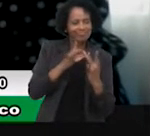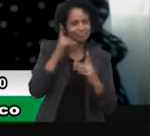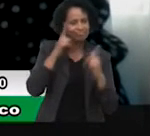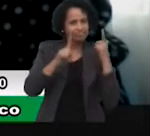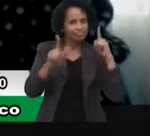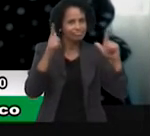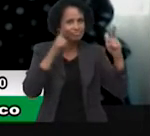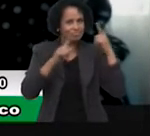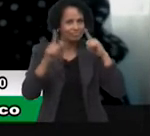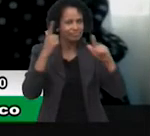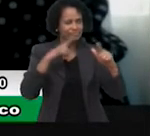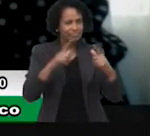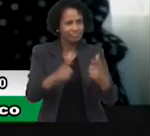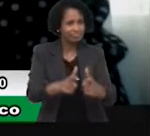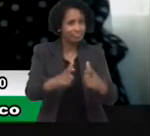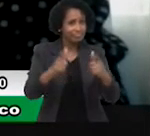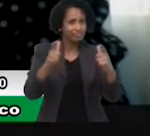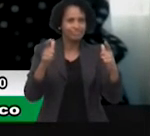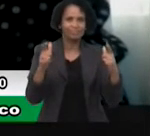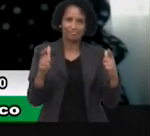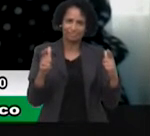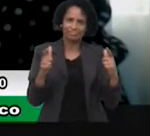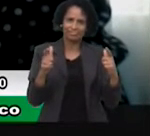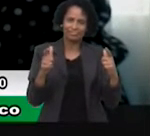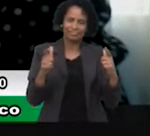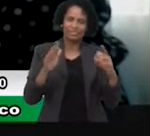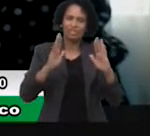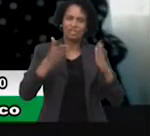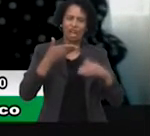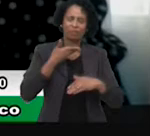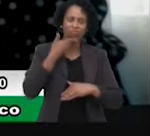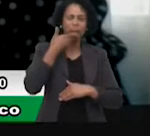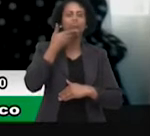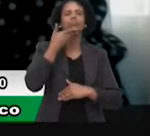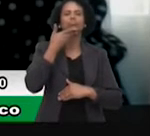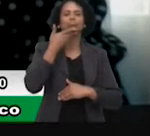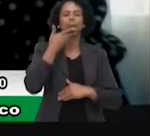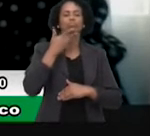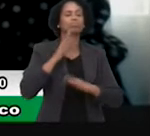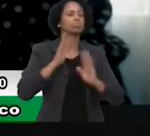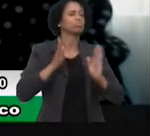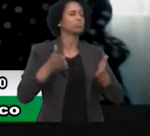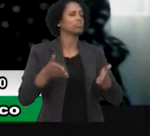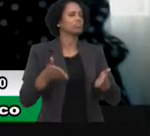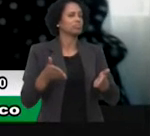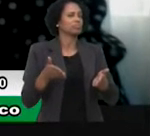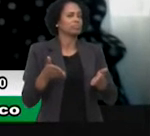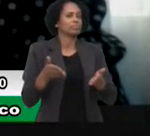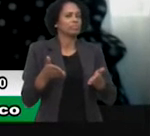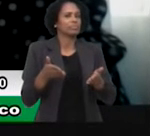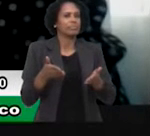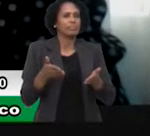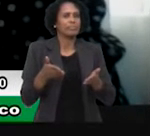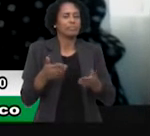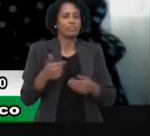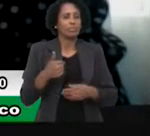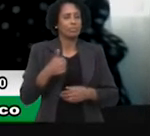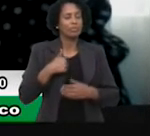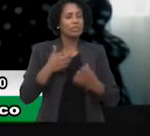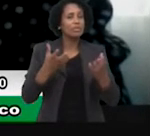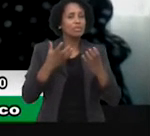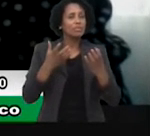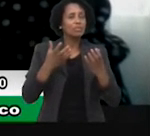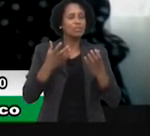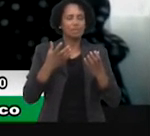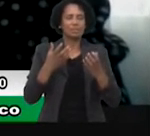E foi a maioria, e saio de cabeça erguida, e pretendo assim voltar para